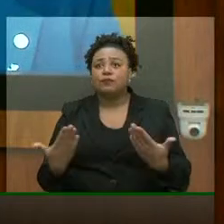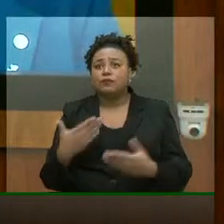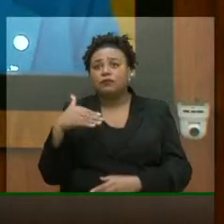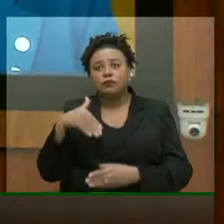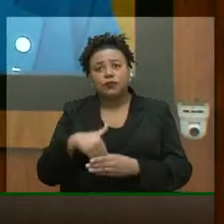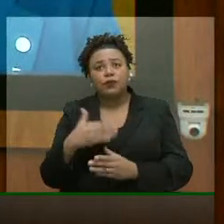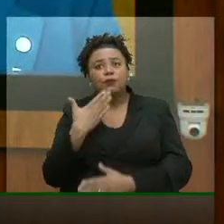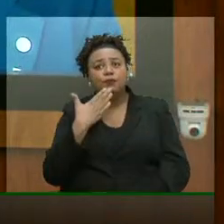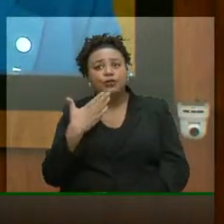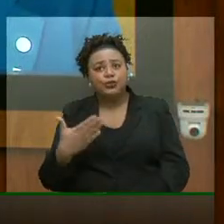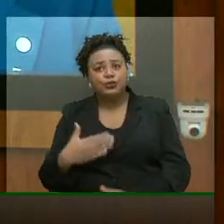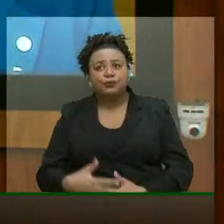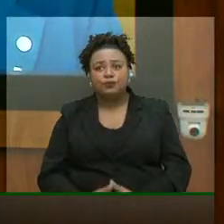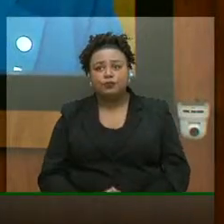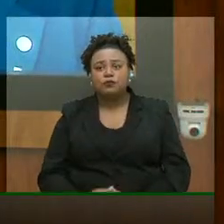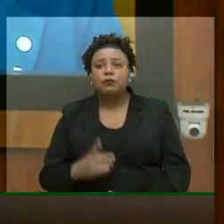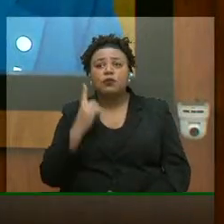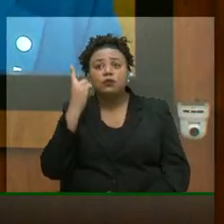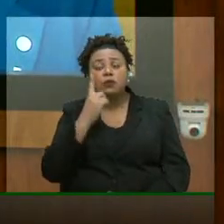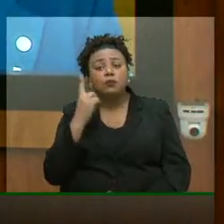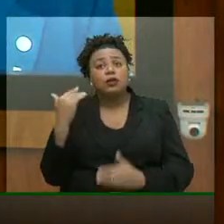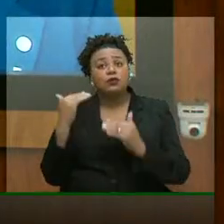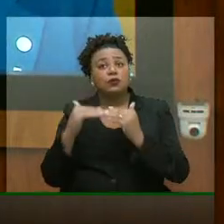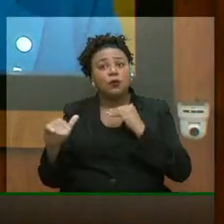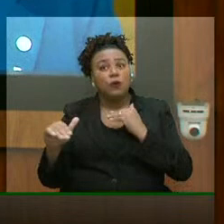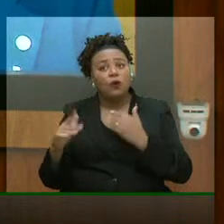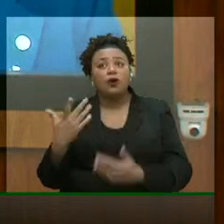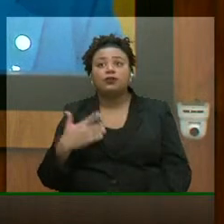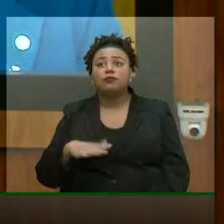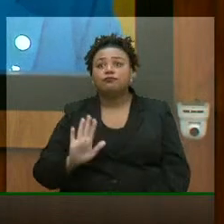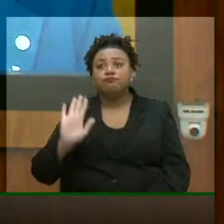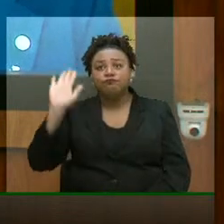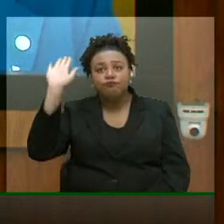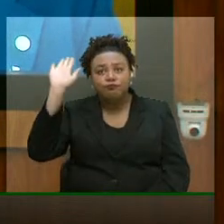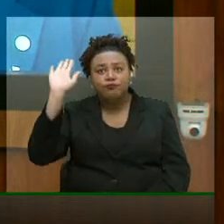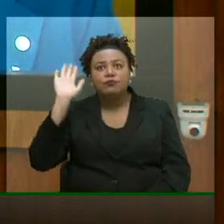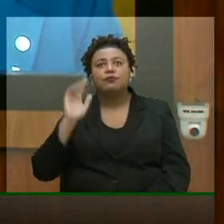votação, o requerimento. Os deputados que discordam se manifestem.